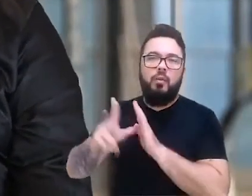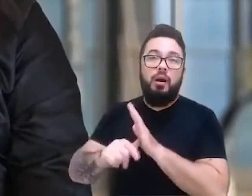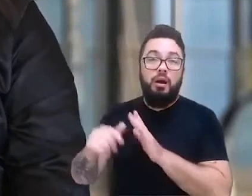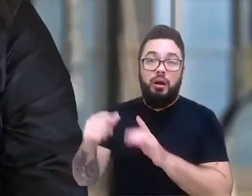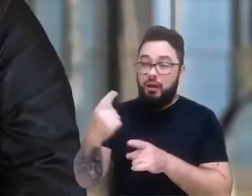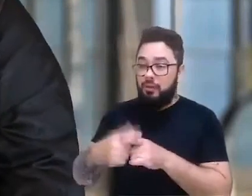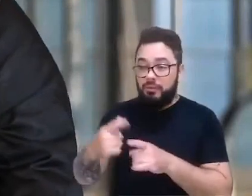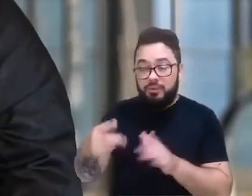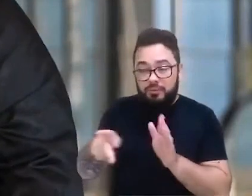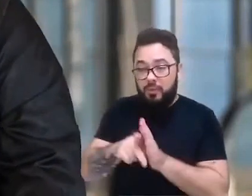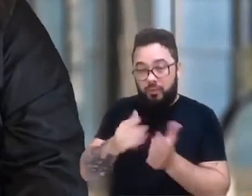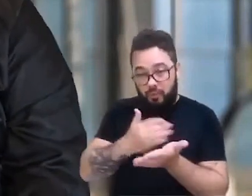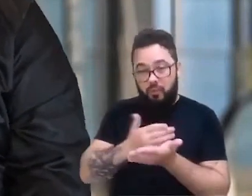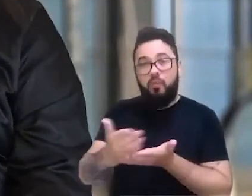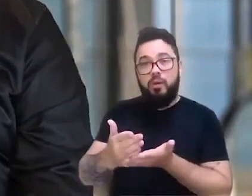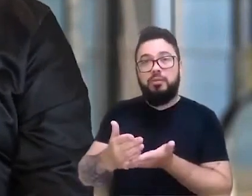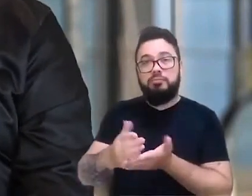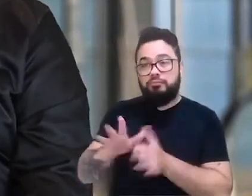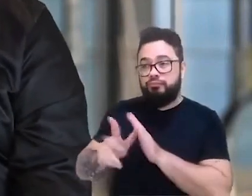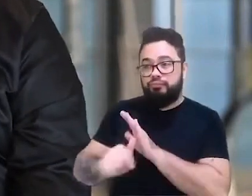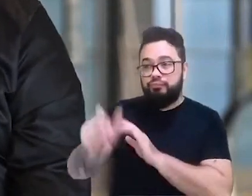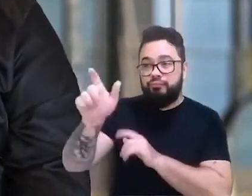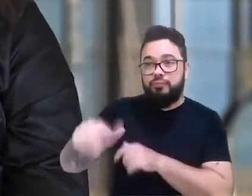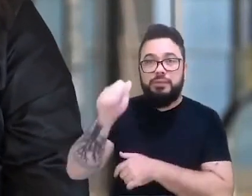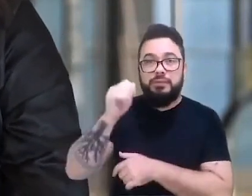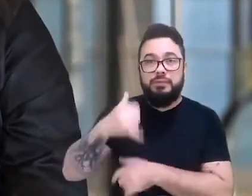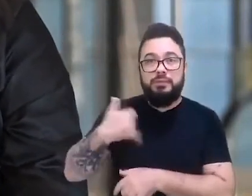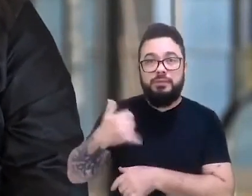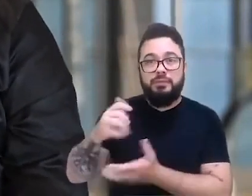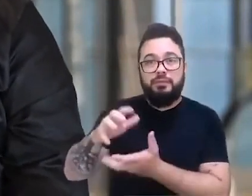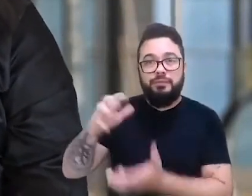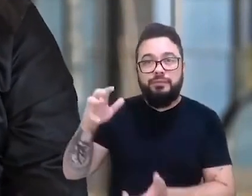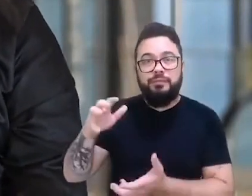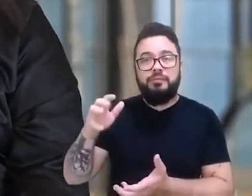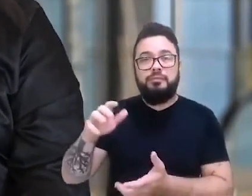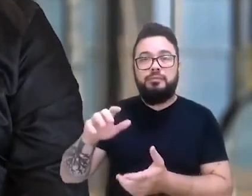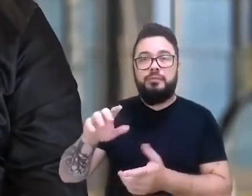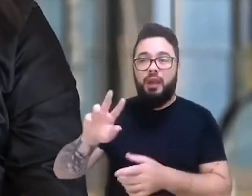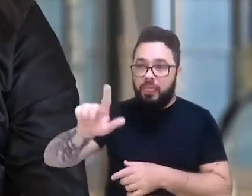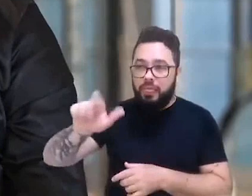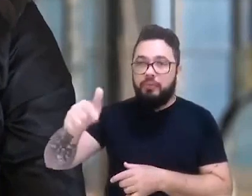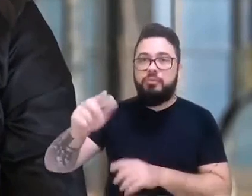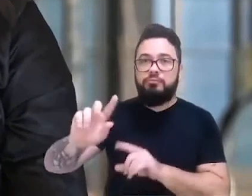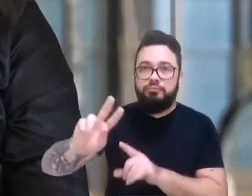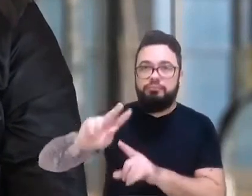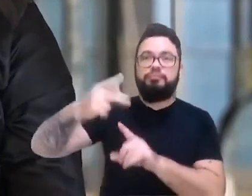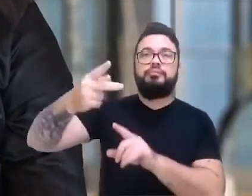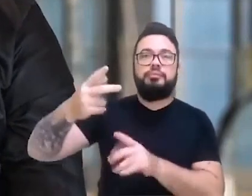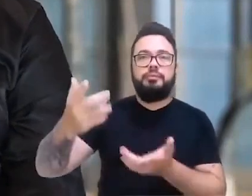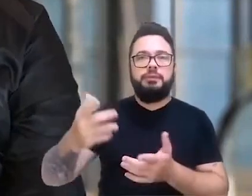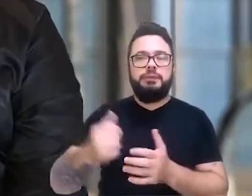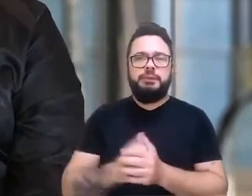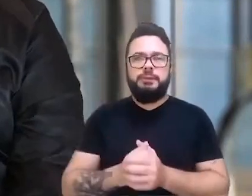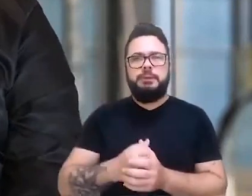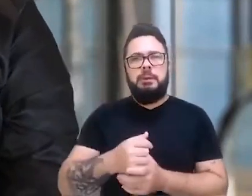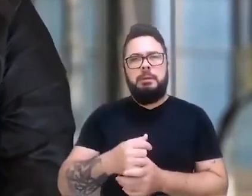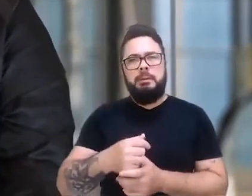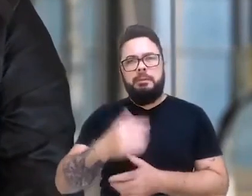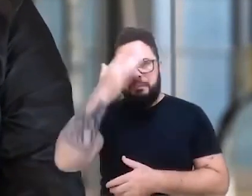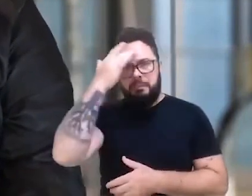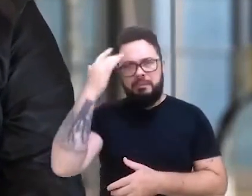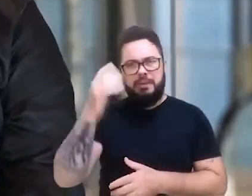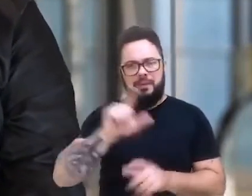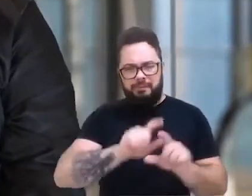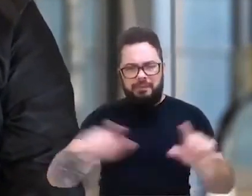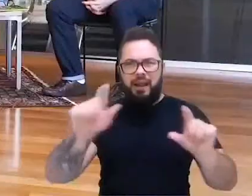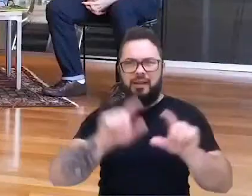Porque é o tipo de crime que ele entrou. Depois ele vai passar de classificação no crime, né? Então tem umas frases prontas que a gente com bandido morto, bandido.